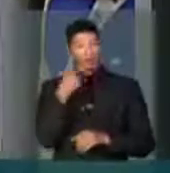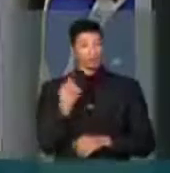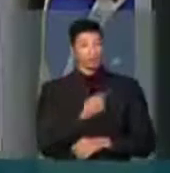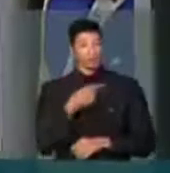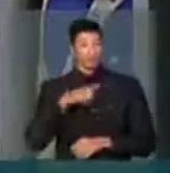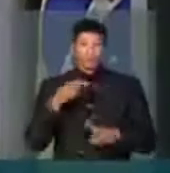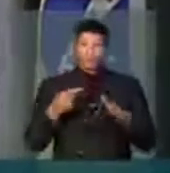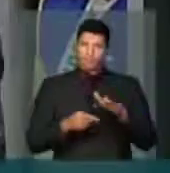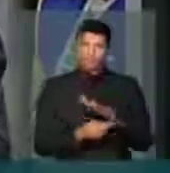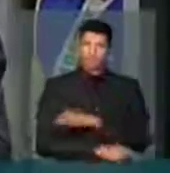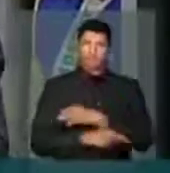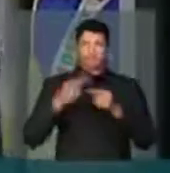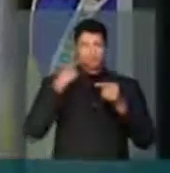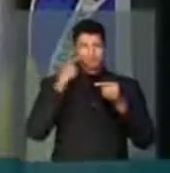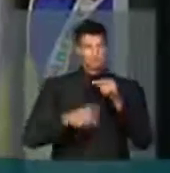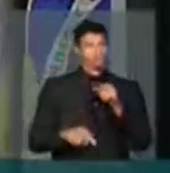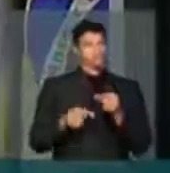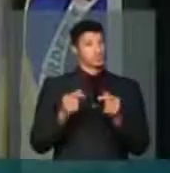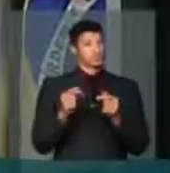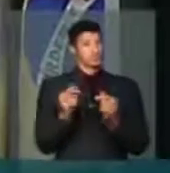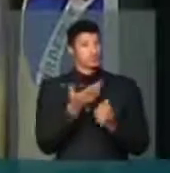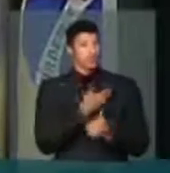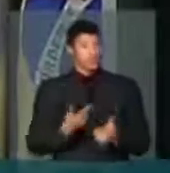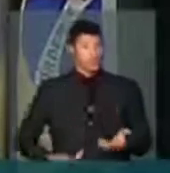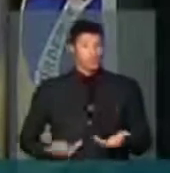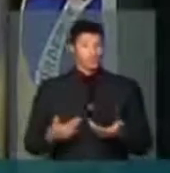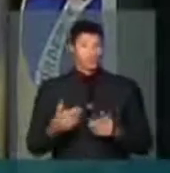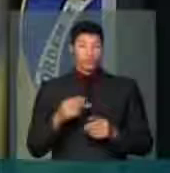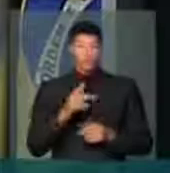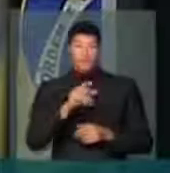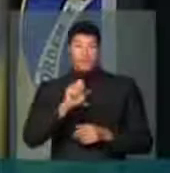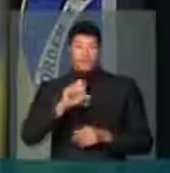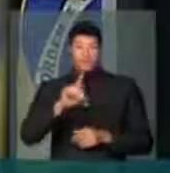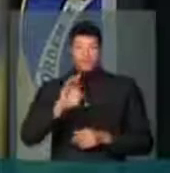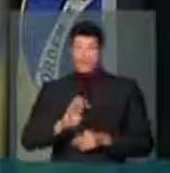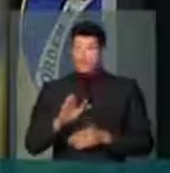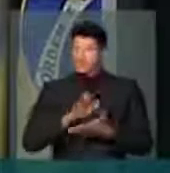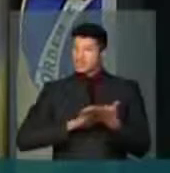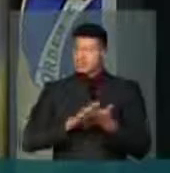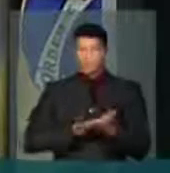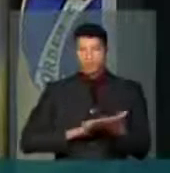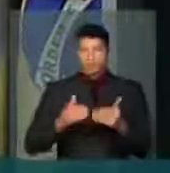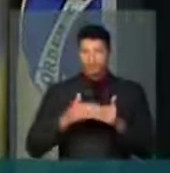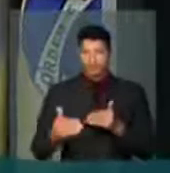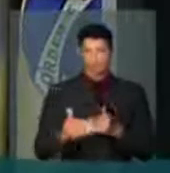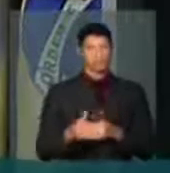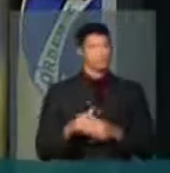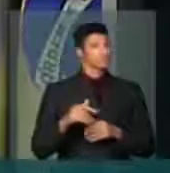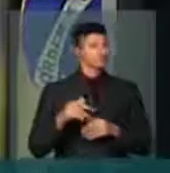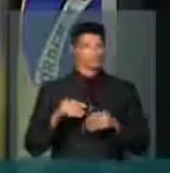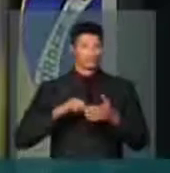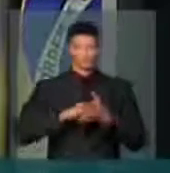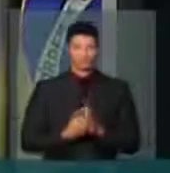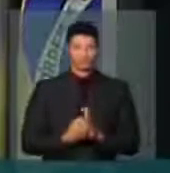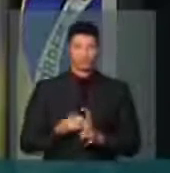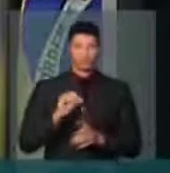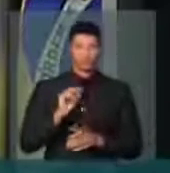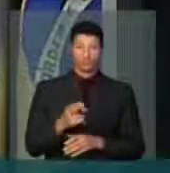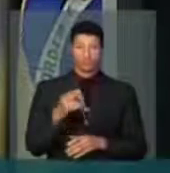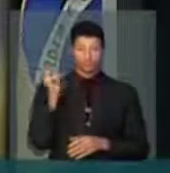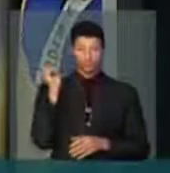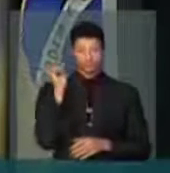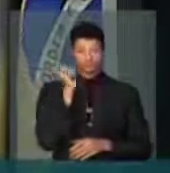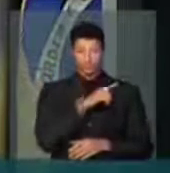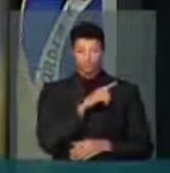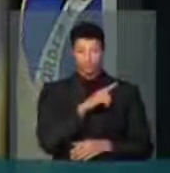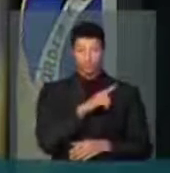tenhamos profundas discordâncias com o governo, o PSDB, em momento algum, travou ou